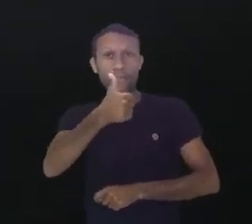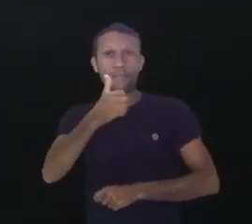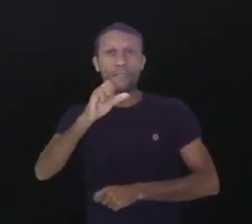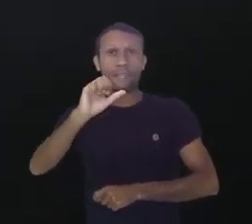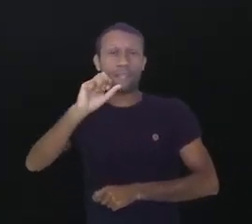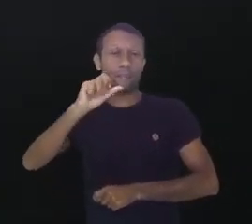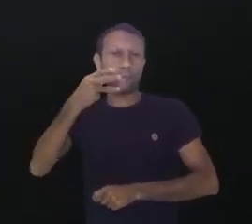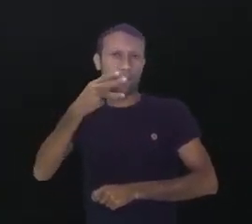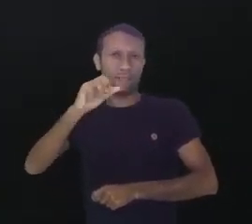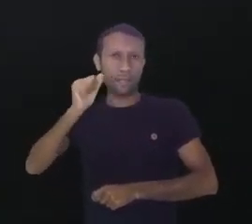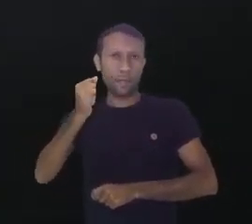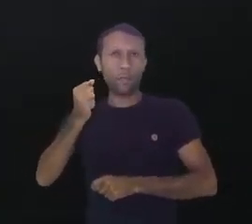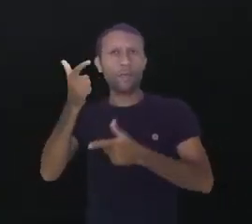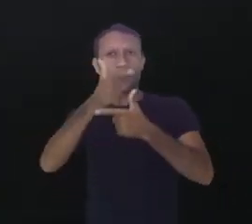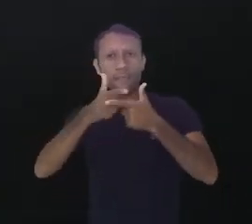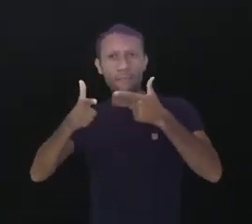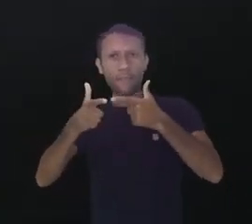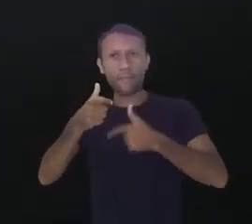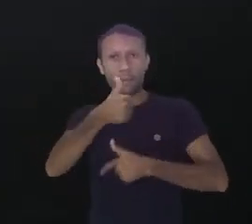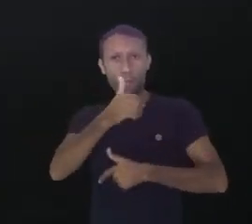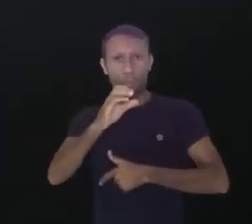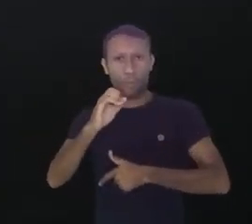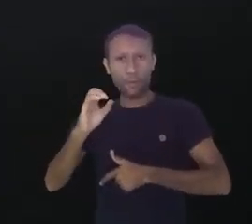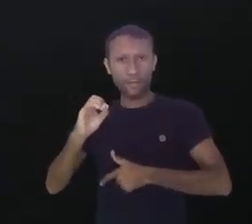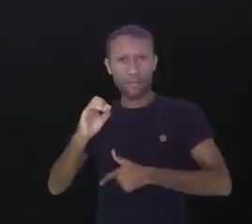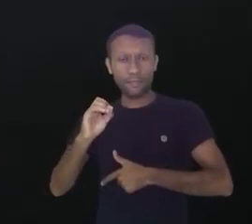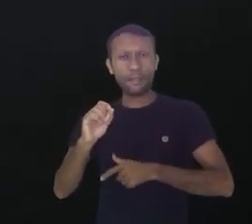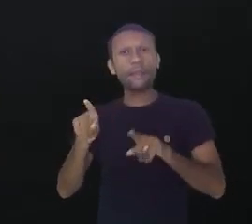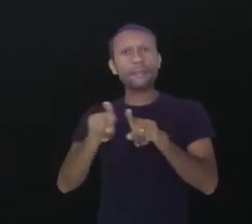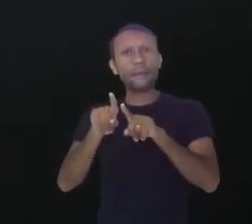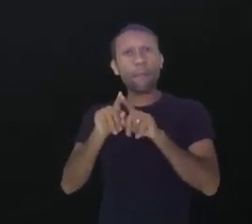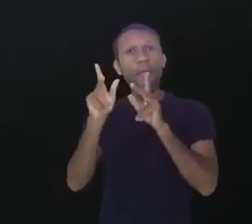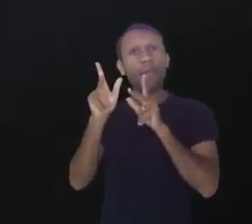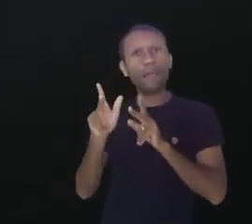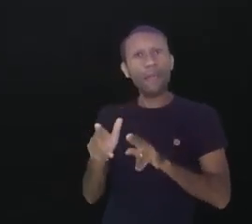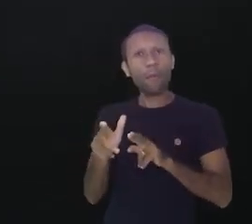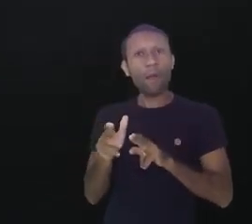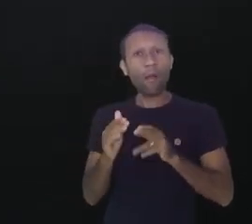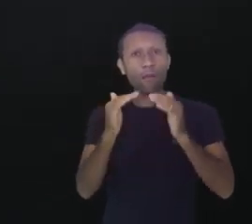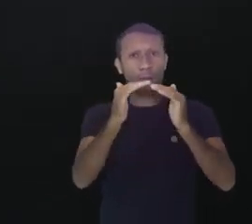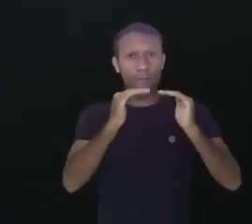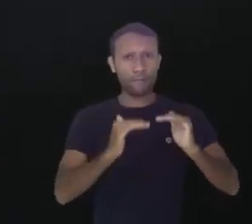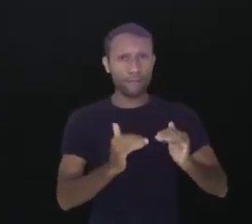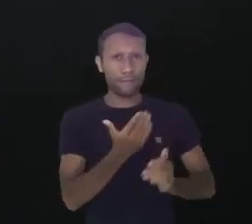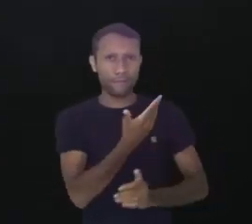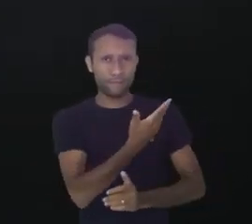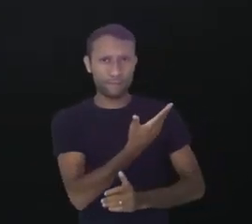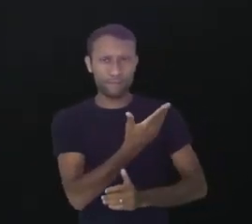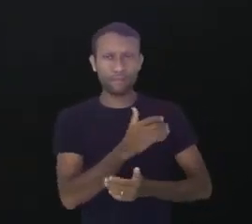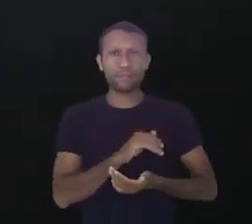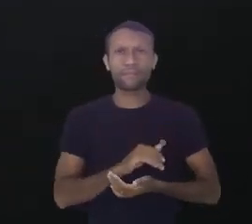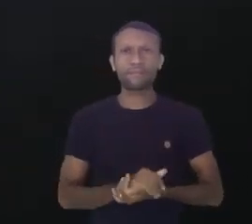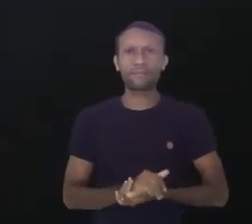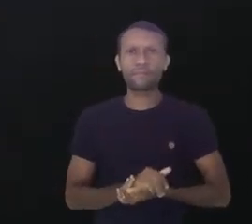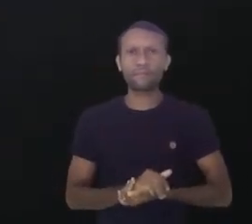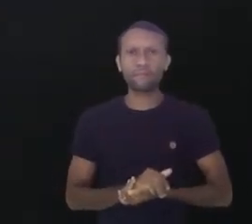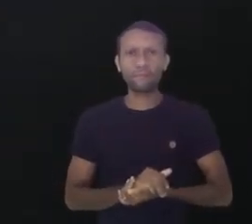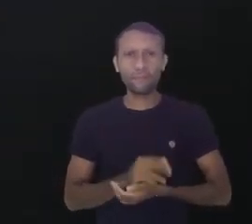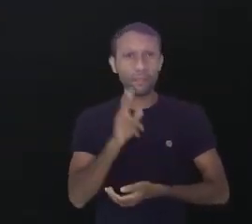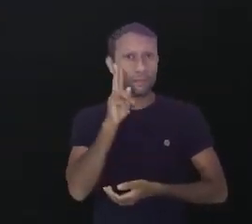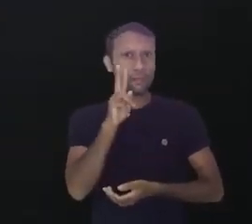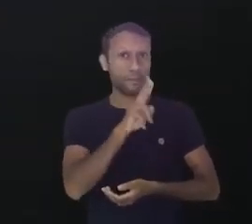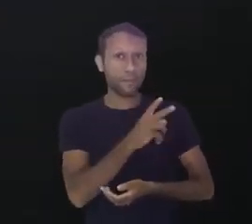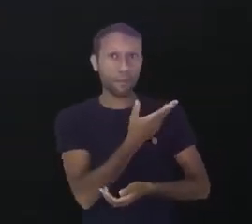36.138 dividido por 100. Belezinha? A mesma ideia vamos utilizar aqui embaixo. Então, aqui